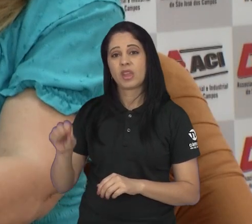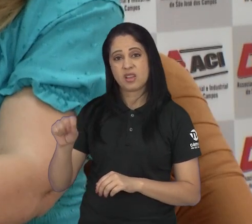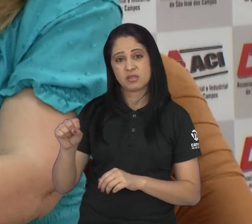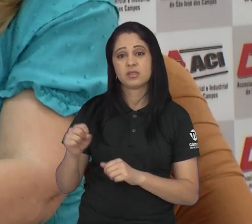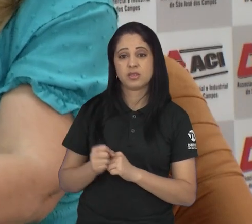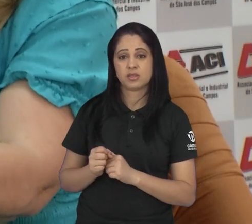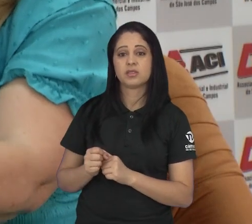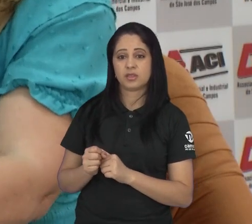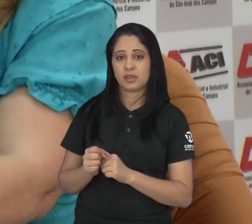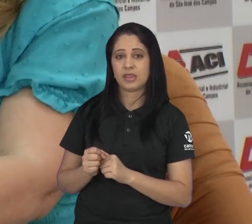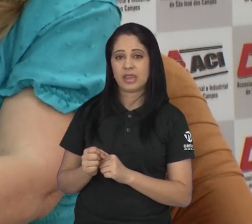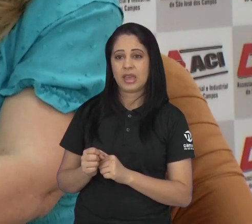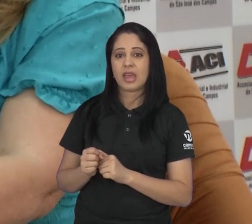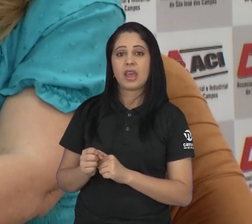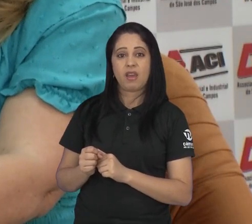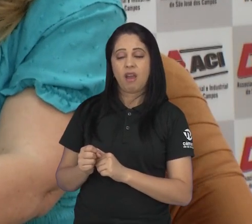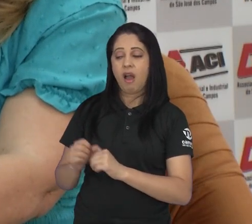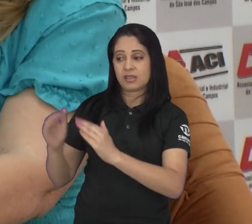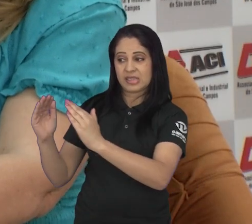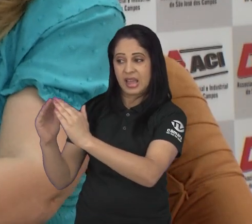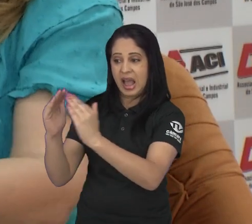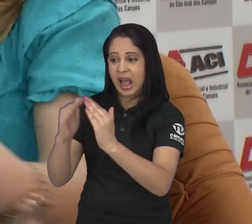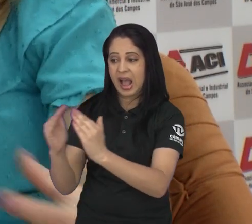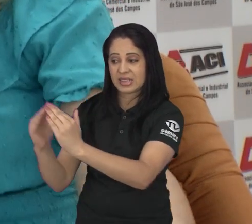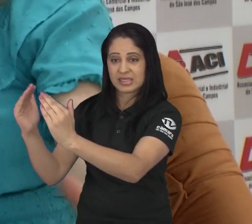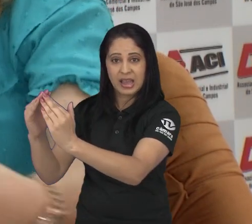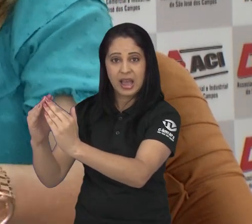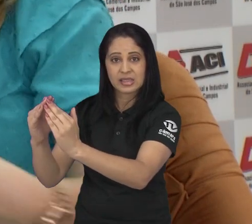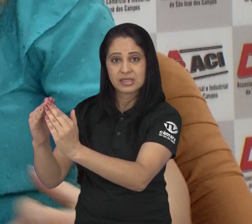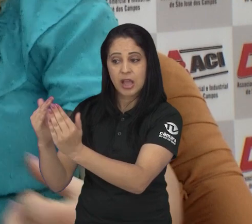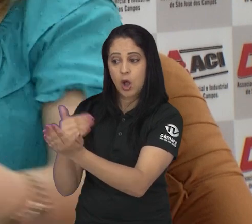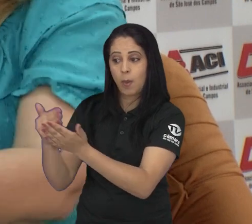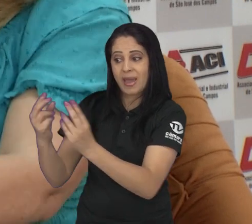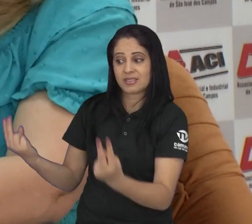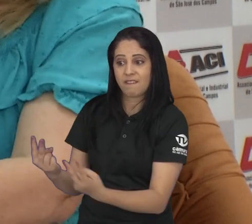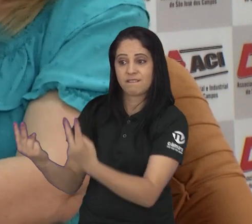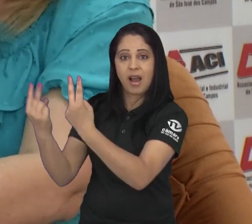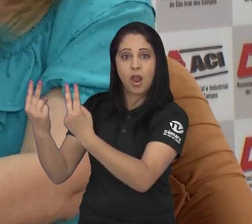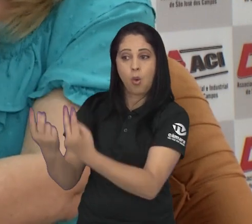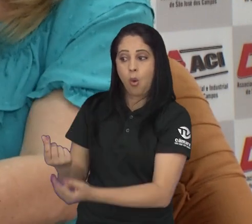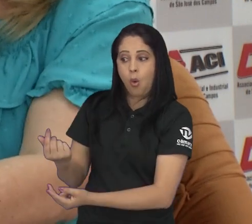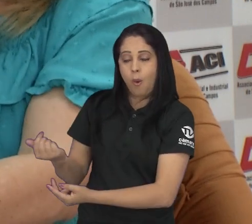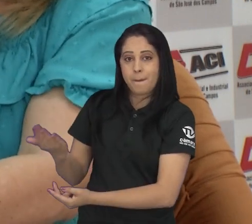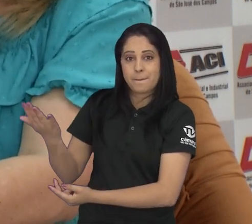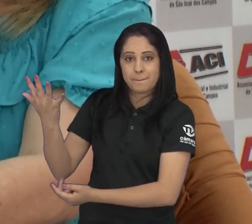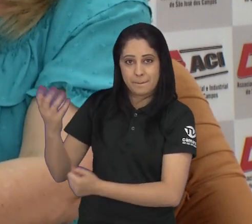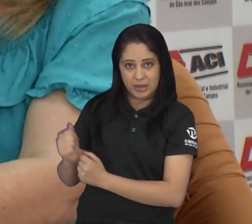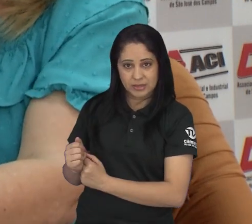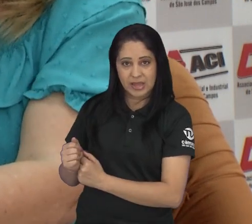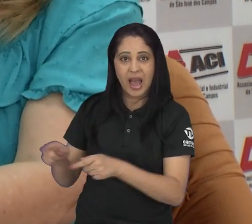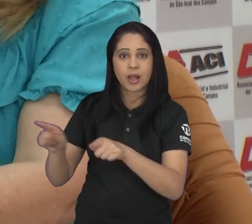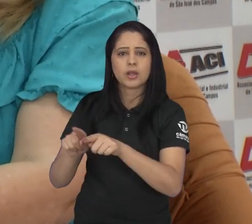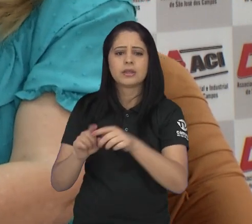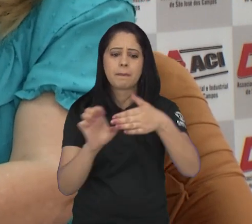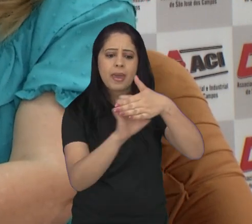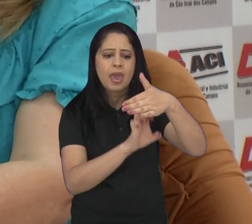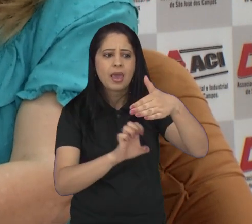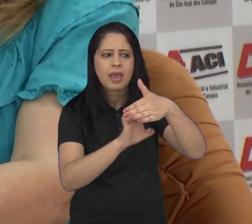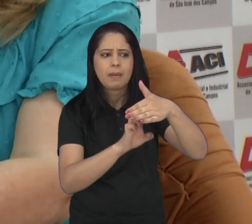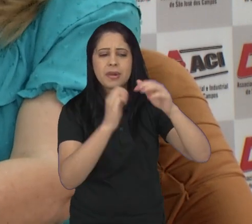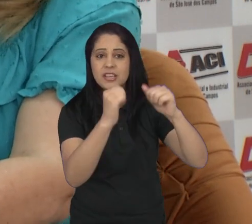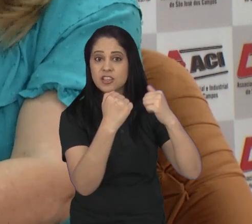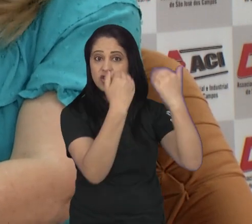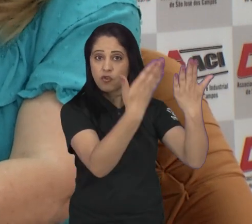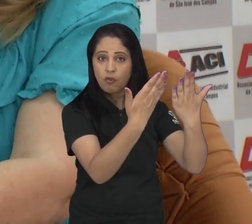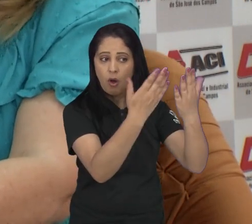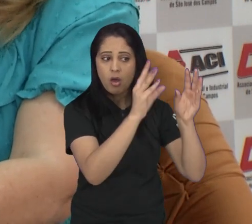favorece as indústrias valoriza os imóveis muitas vezes porque naquele local acaba tendo uma valorização maior e acaba atraindo outras empresas